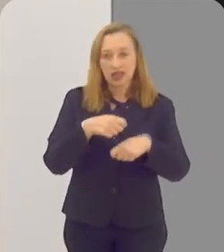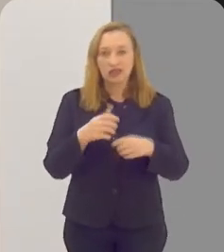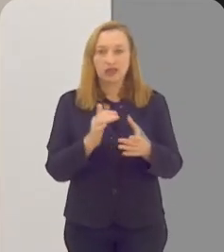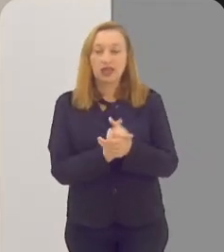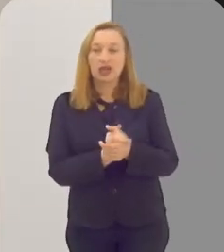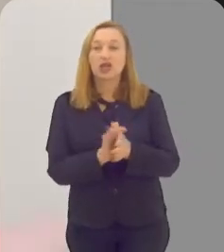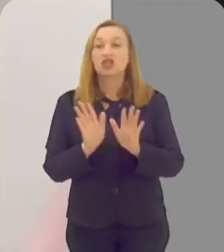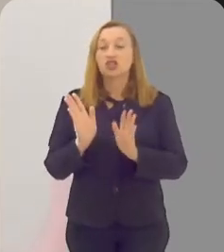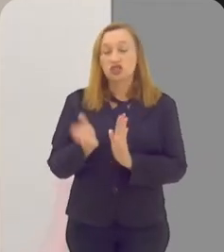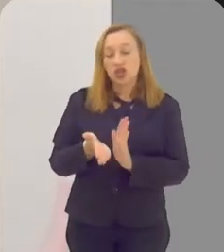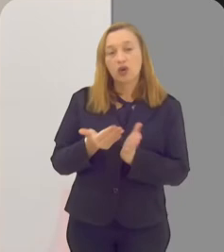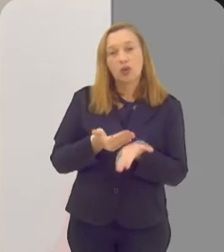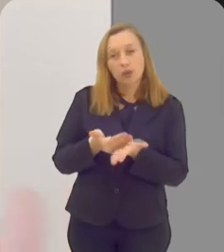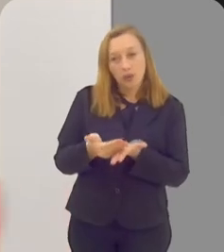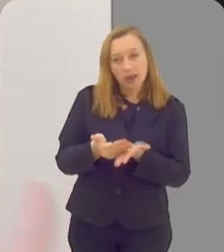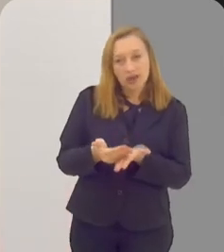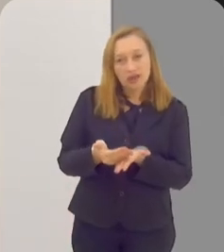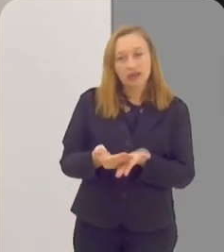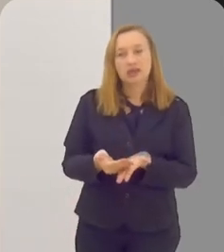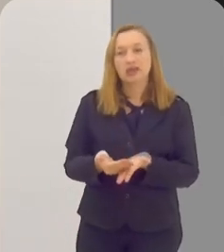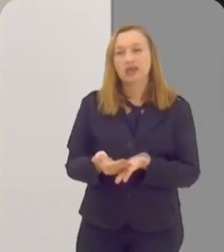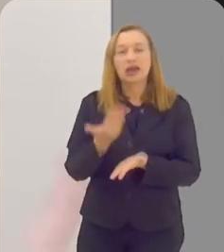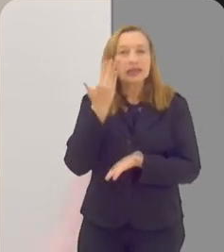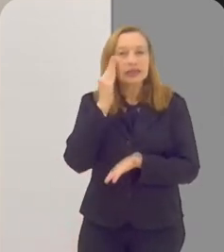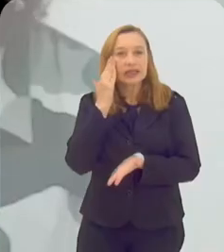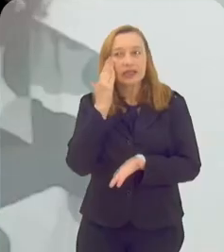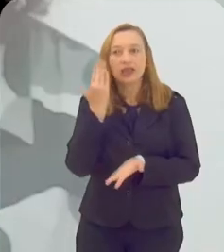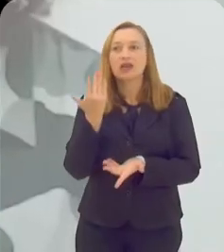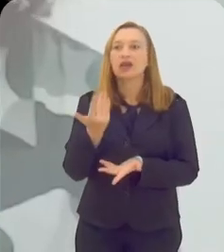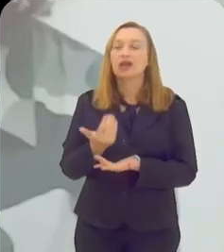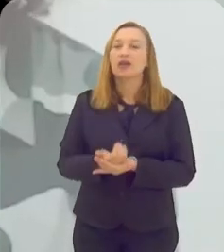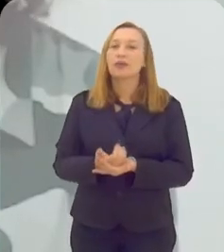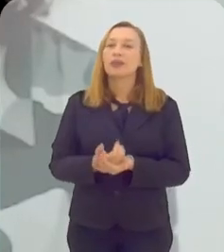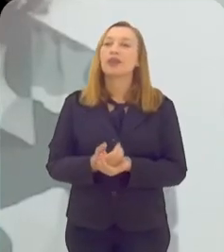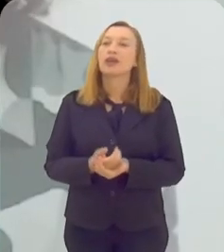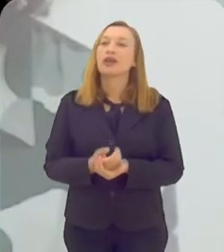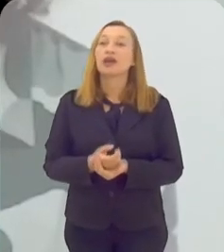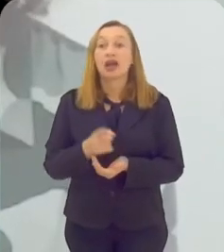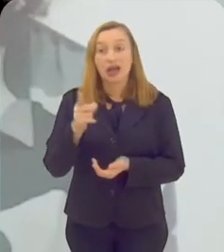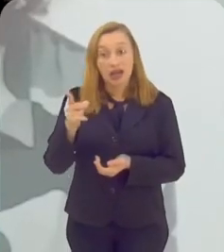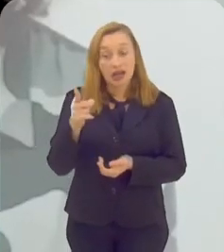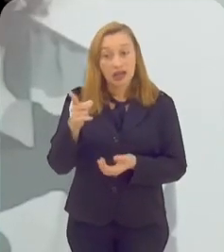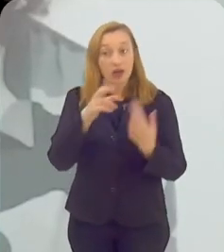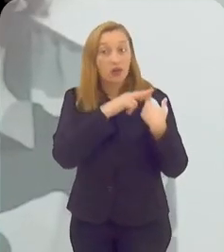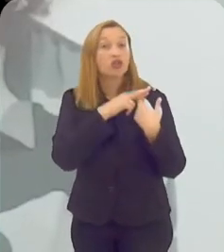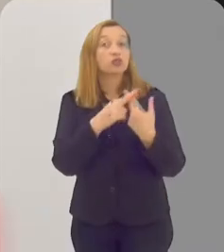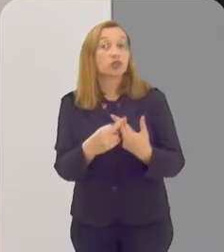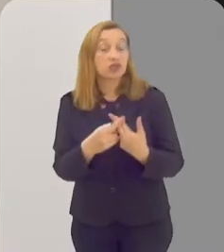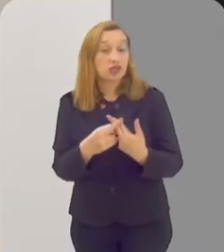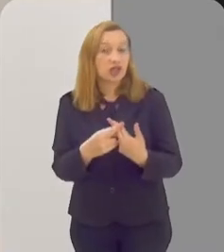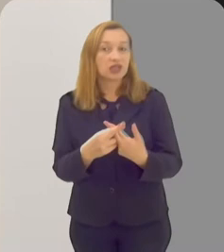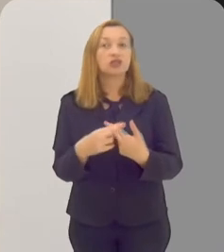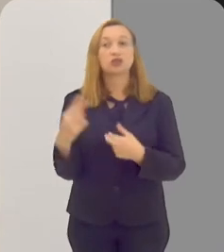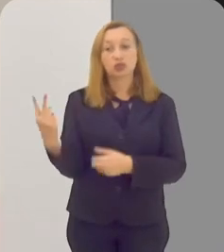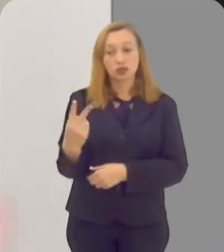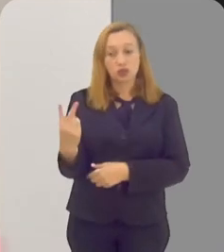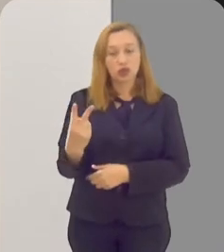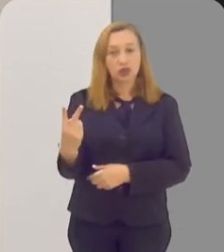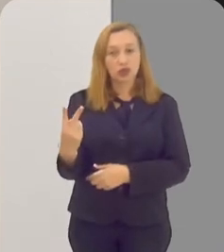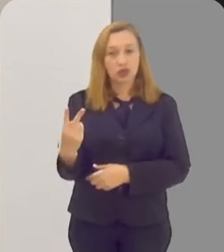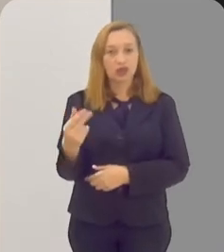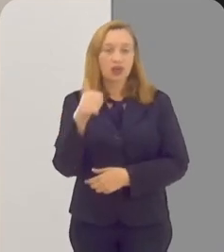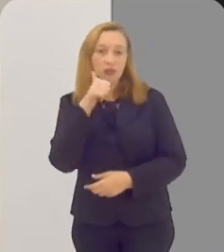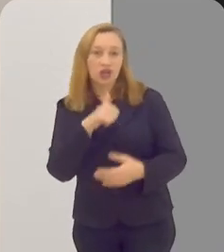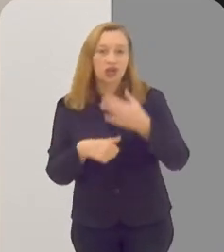negociada entre o casal. Então, acho que já a partir daí você já começa a dar o entendimento de que aquilo ali é uma